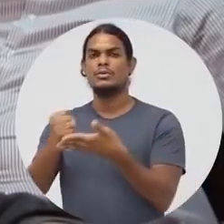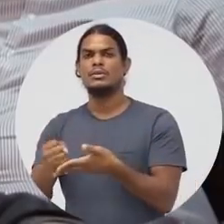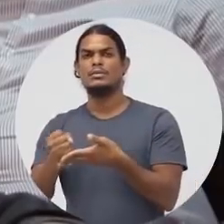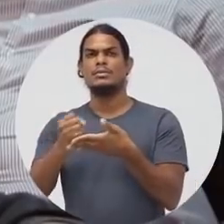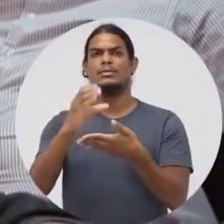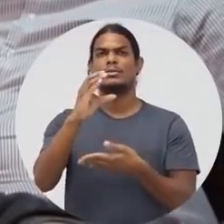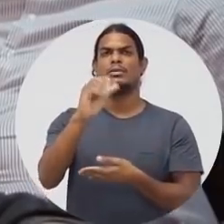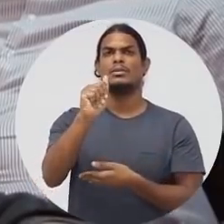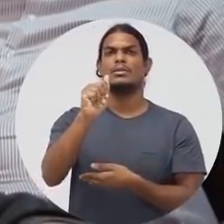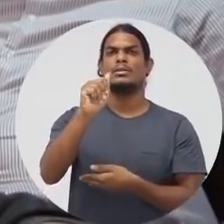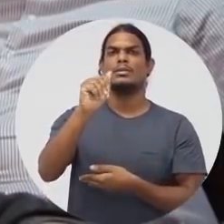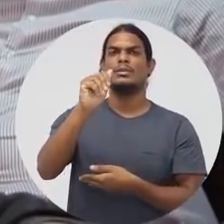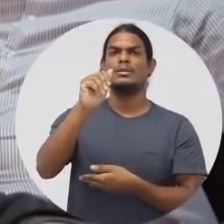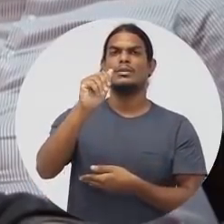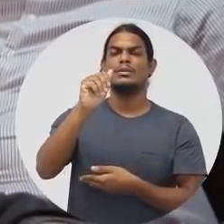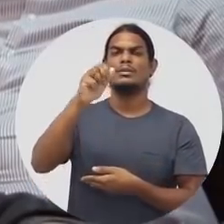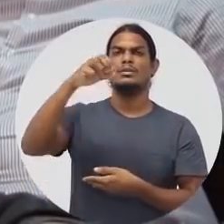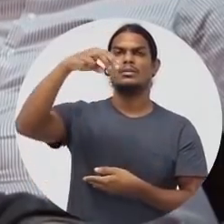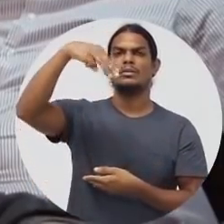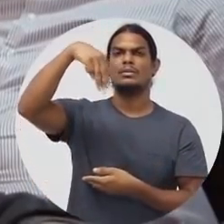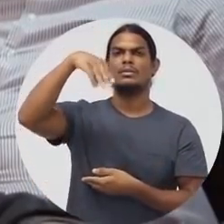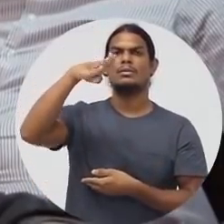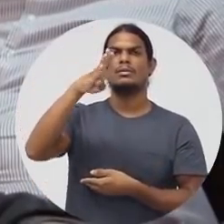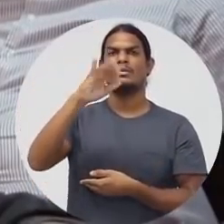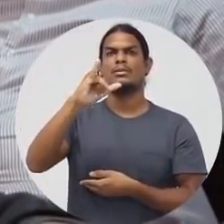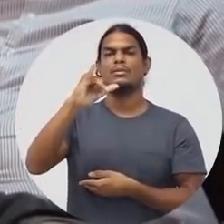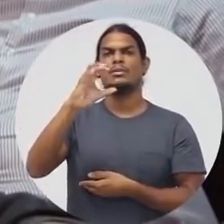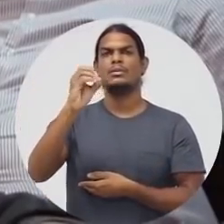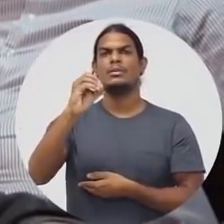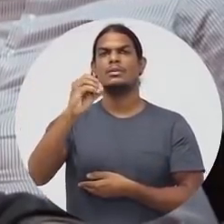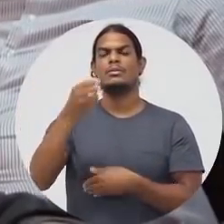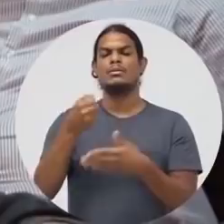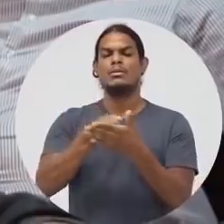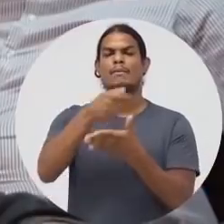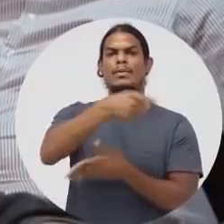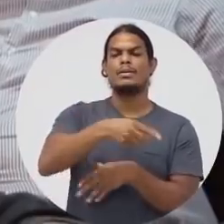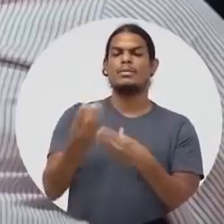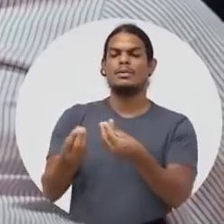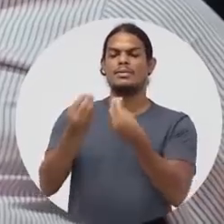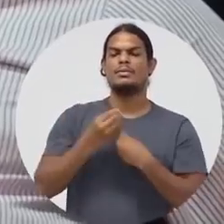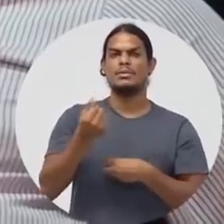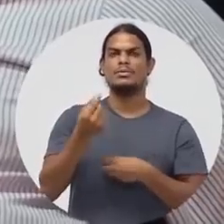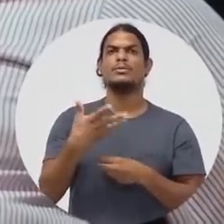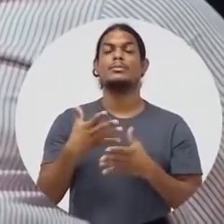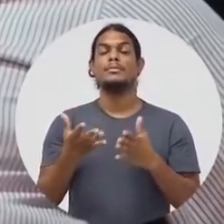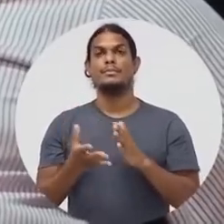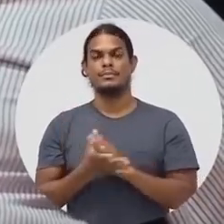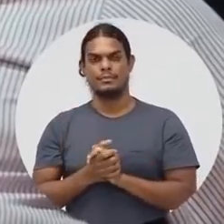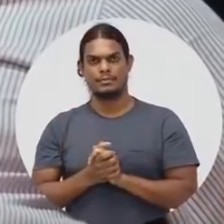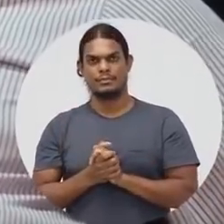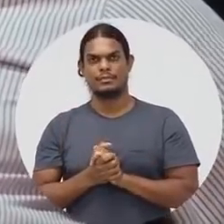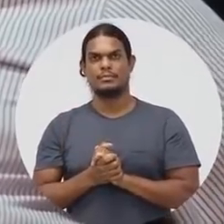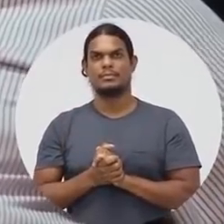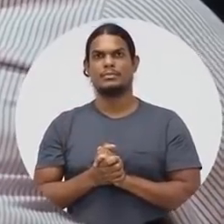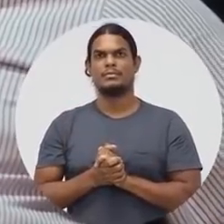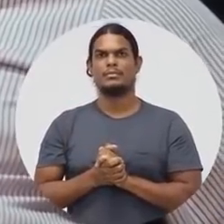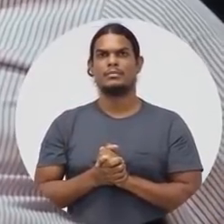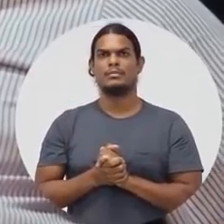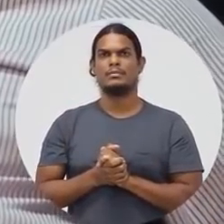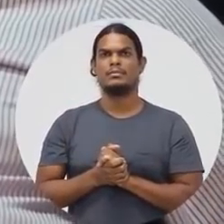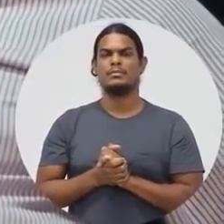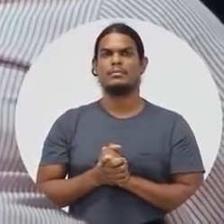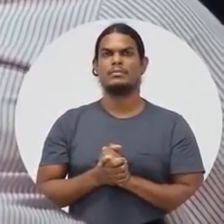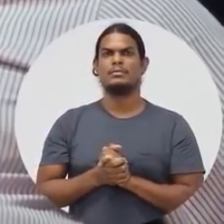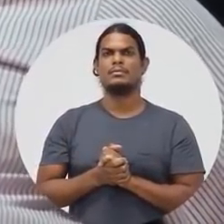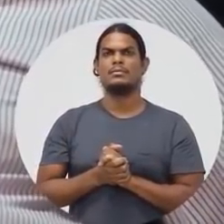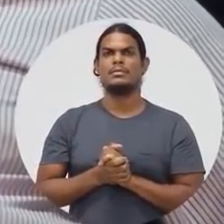dia a dia de vocês em relação ao pagamento e recebimento da moeda? Que bom. A Supergesso é uma empresa